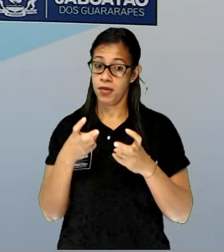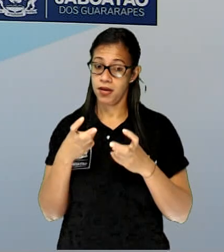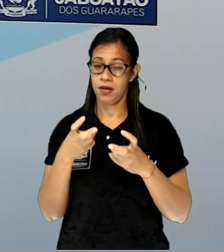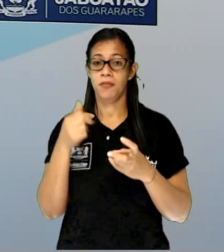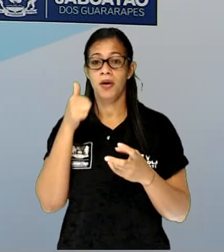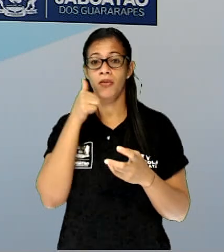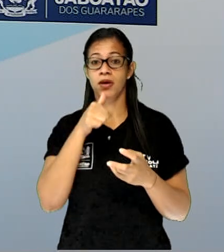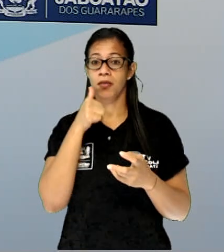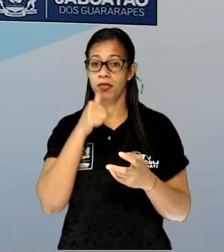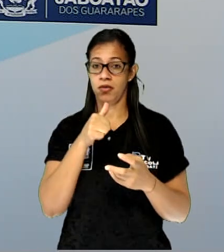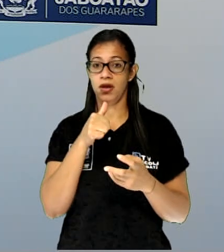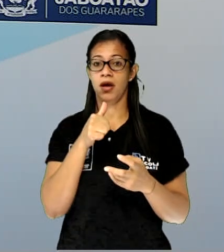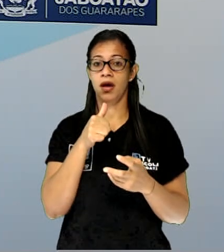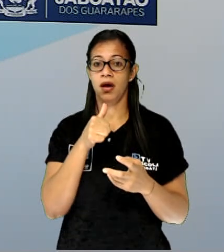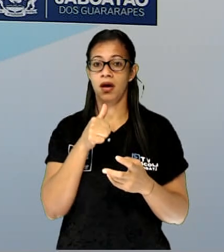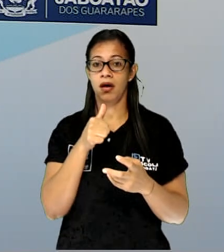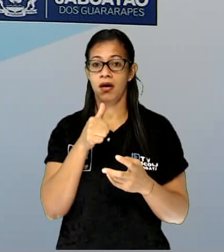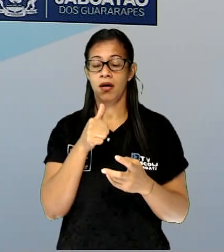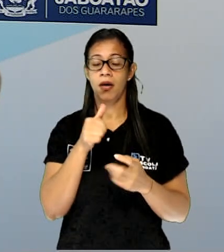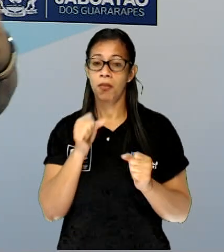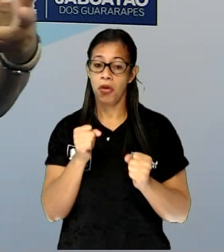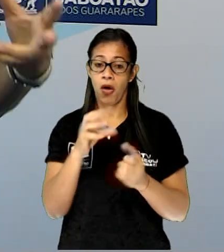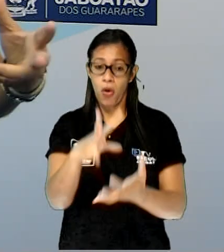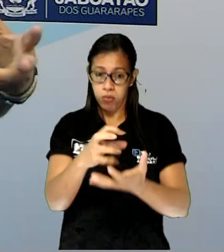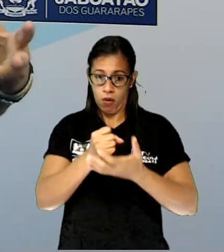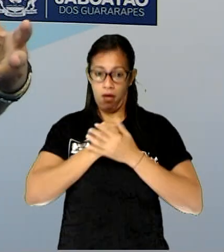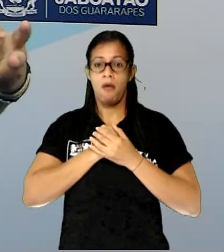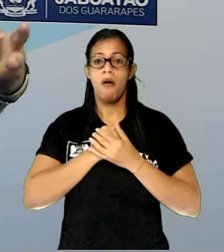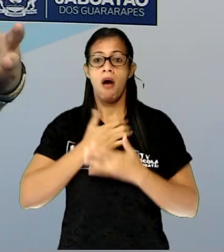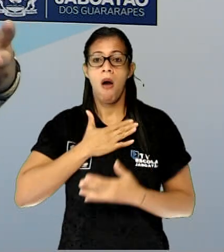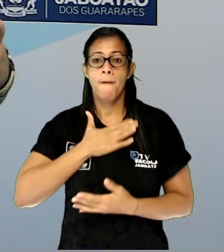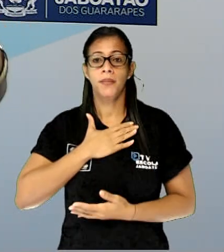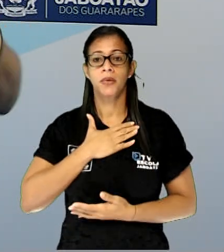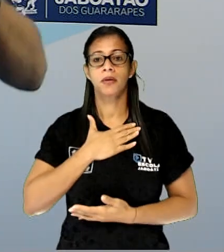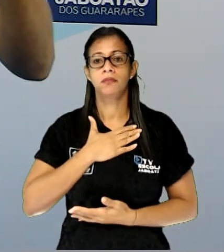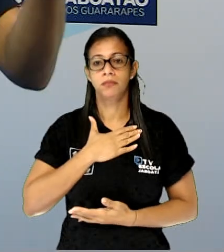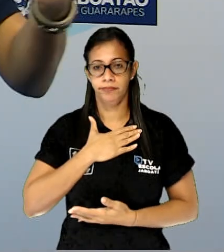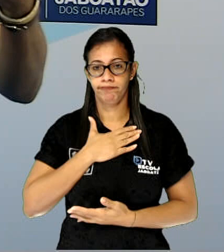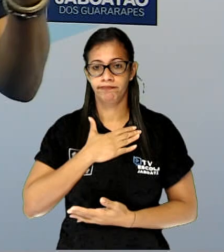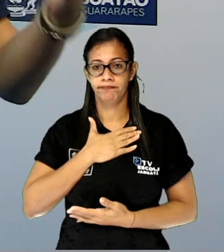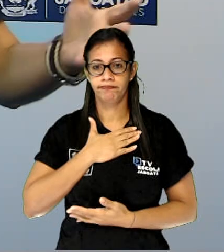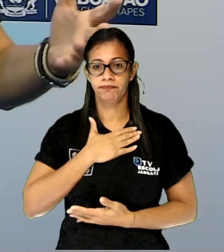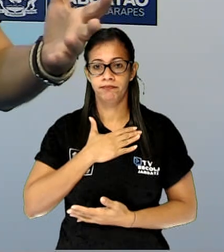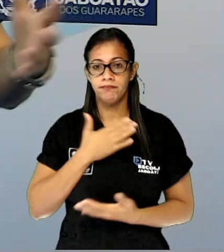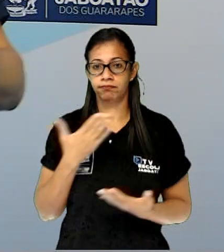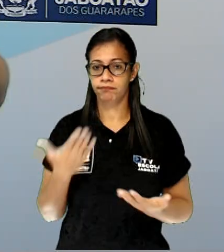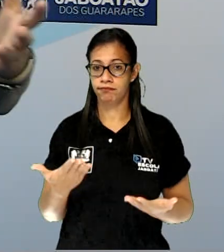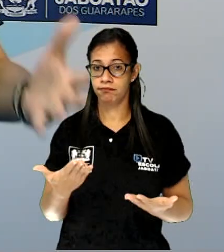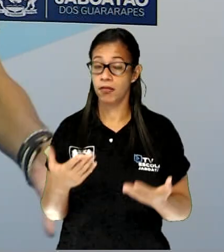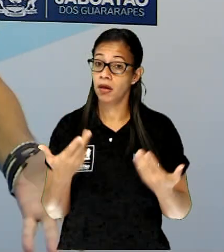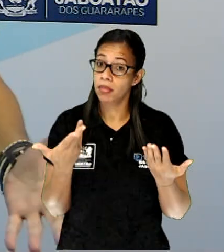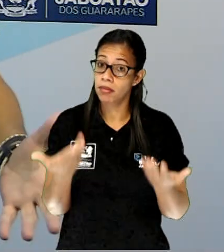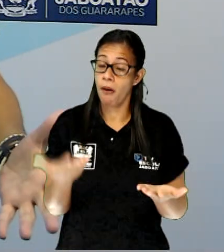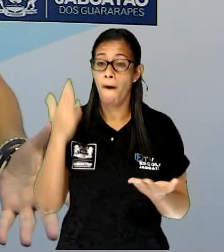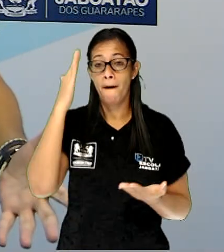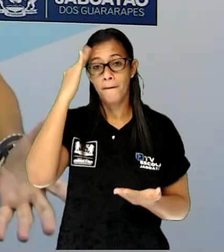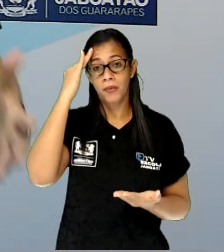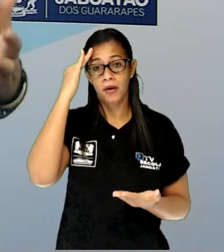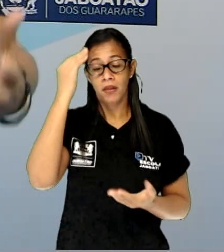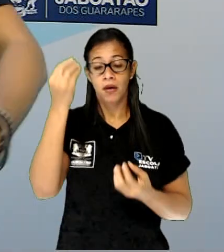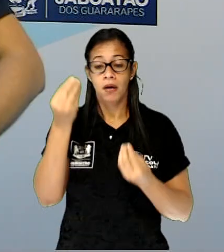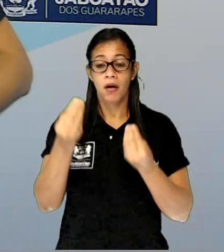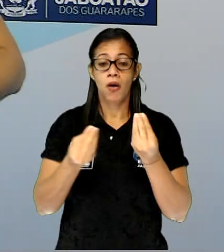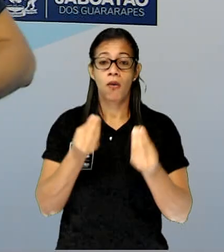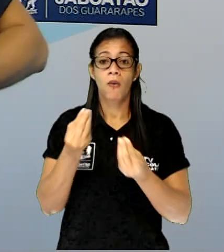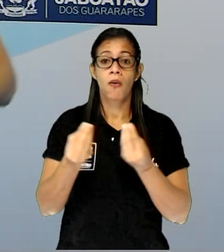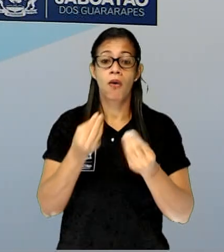isso, para a gente perceber por que o homem, né, de onde é que vem essa coisa do machismo, por exemplo, do